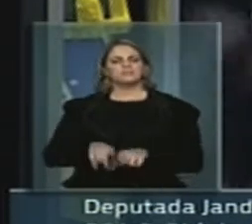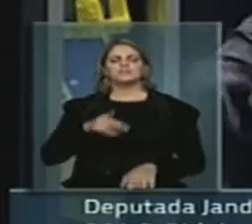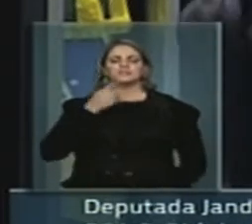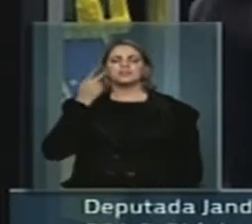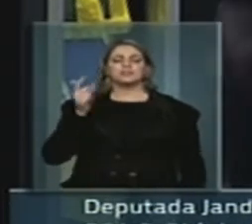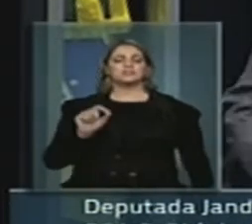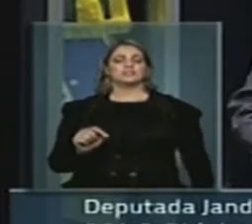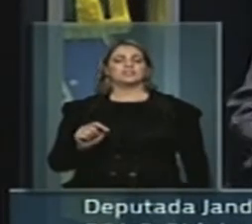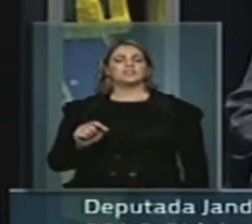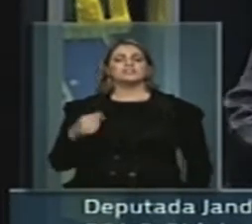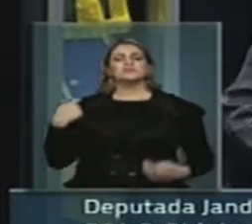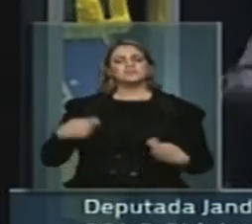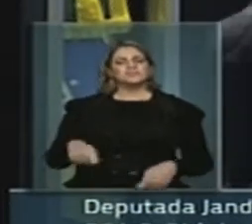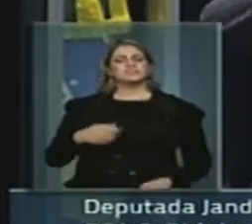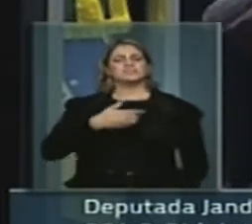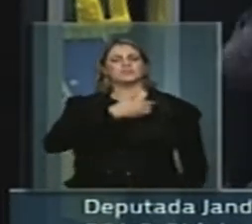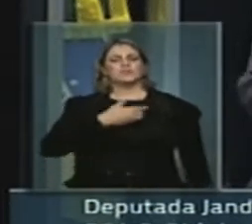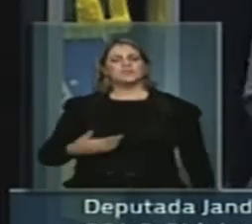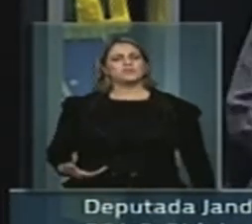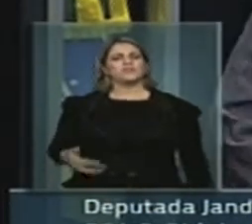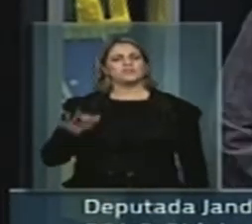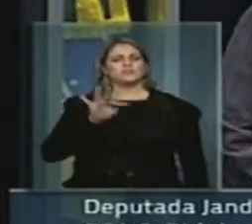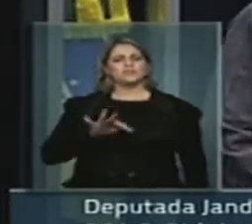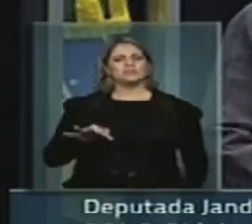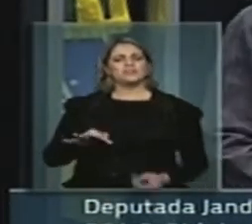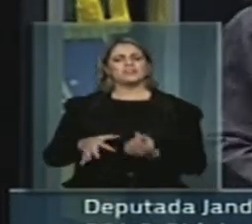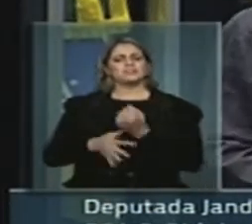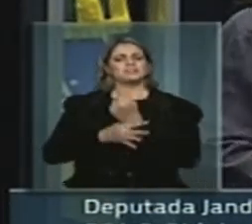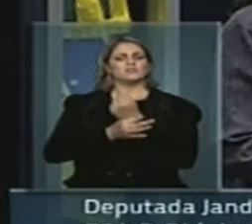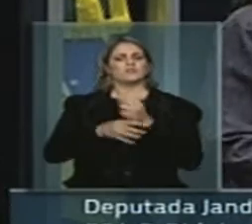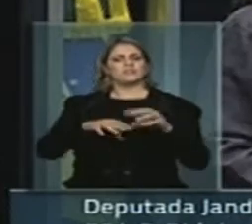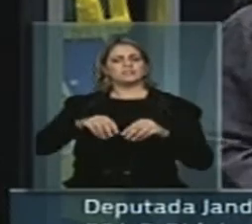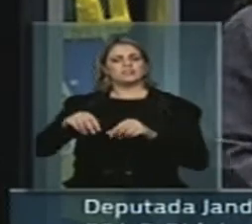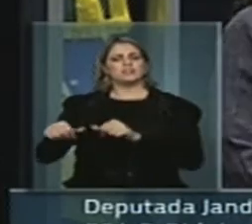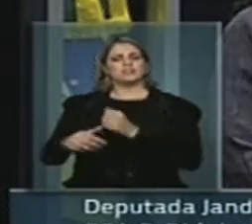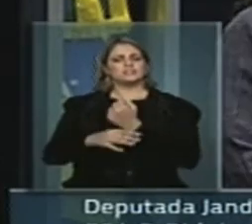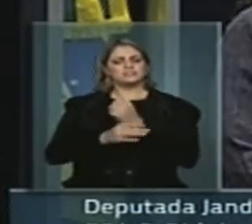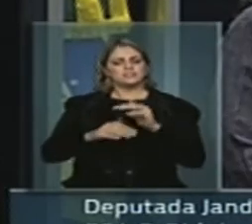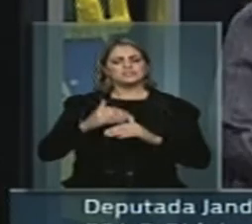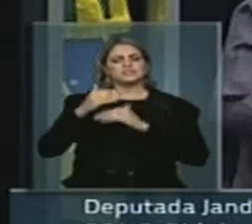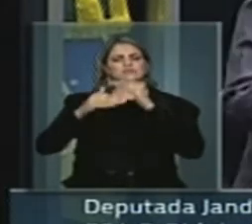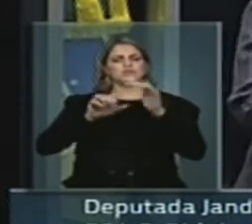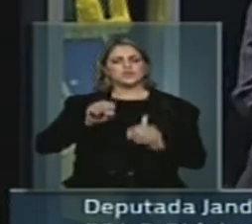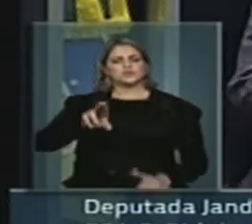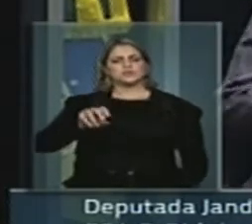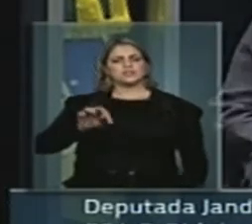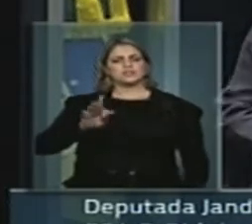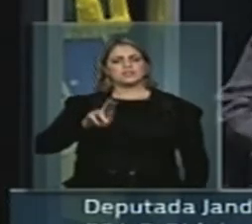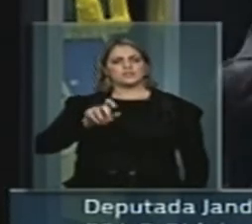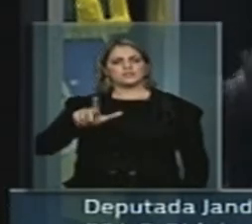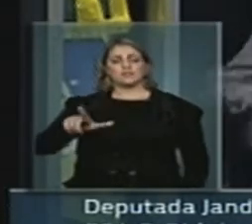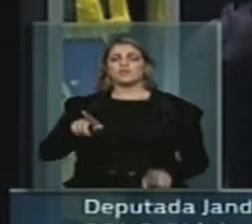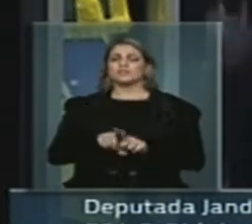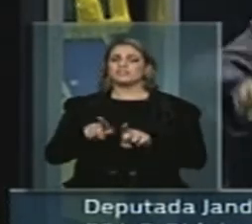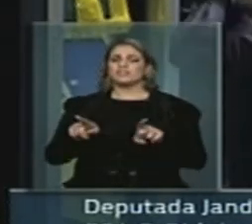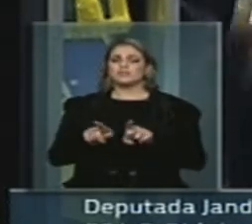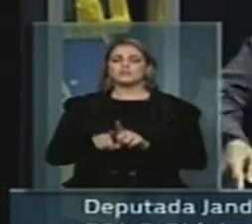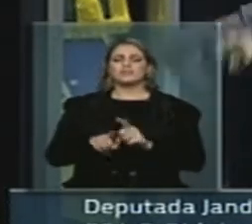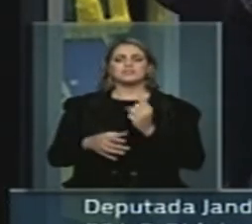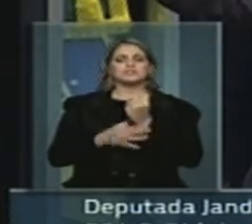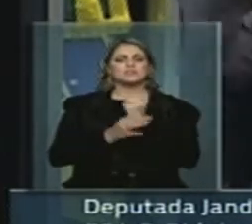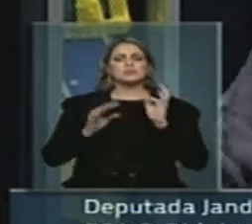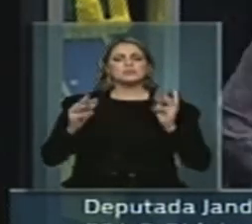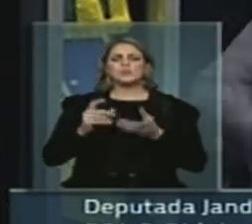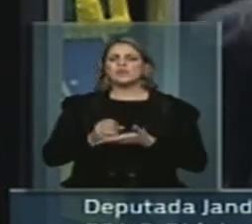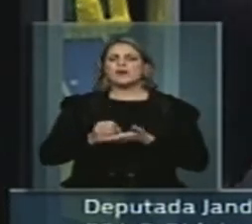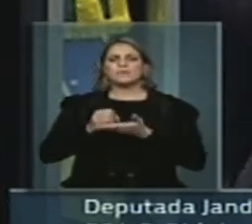ter o Estado brasileiro garantindo a terra, garantindo sim o desenvolvimento sustentável, mas garantindo também todo o nível de